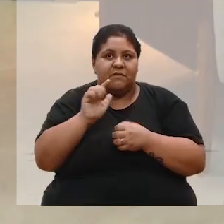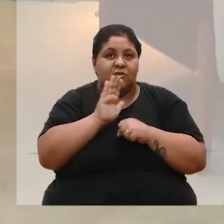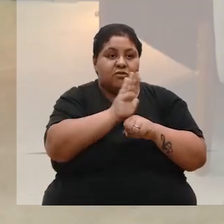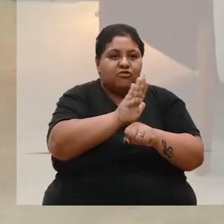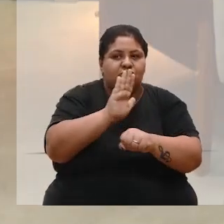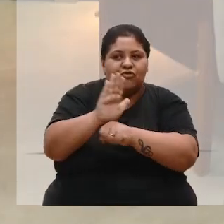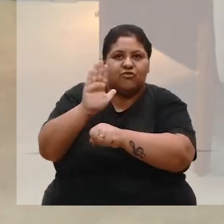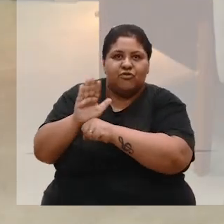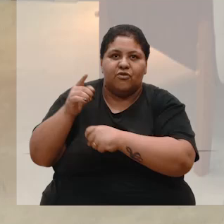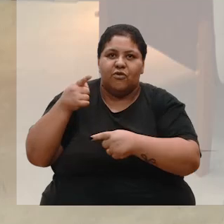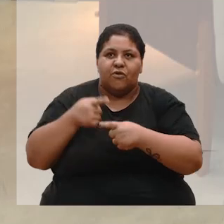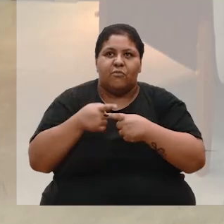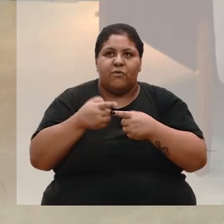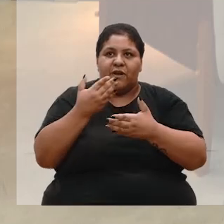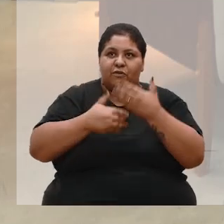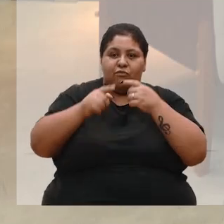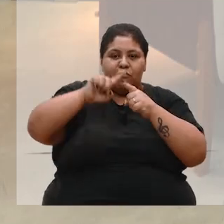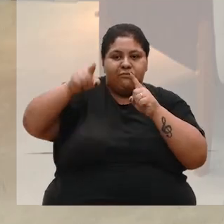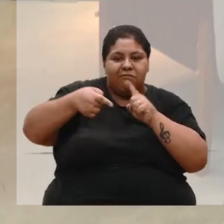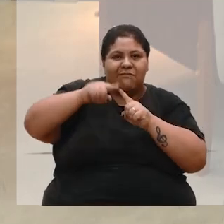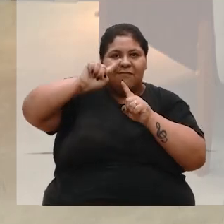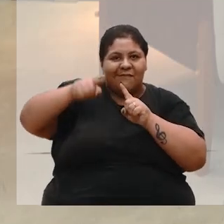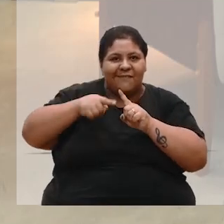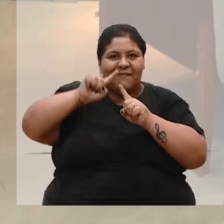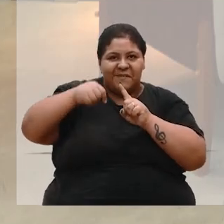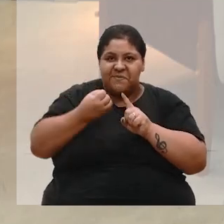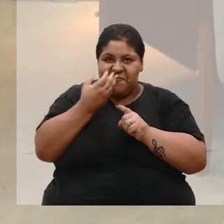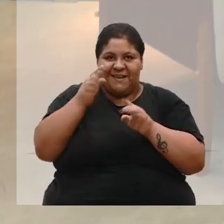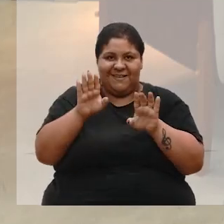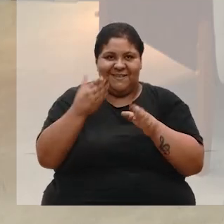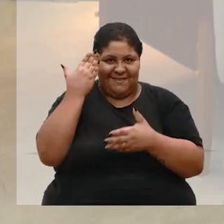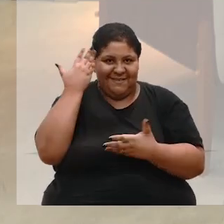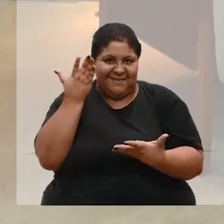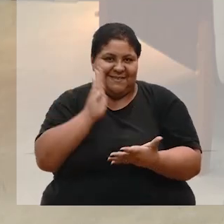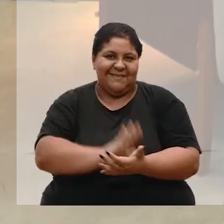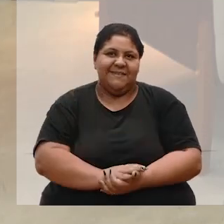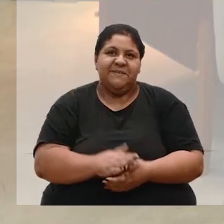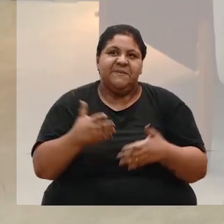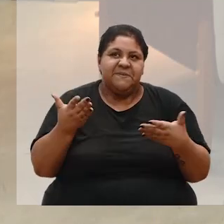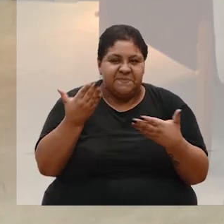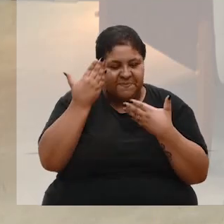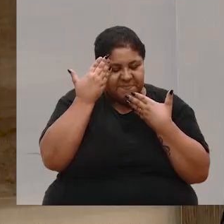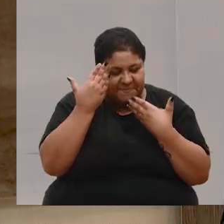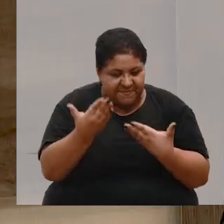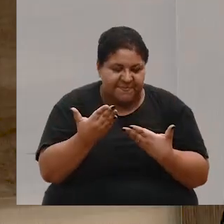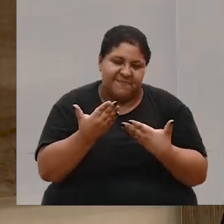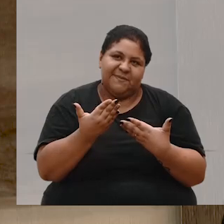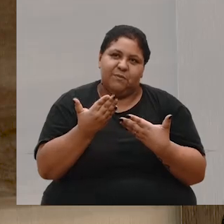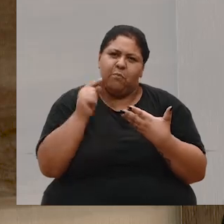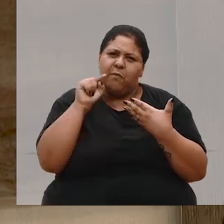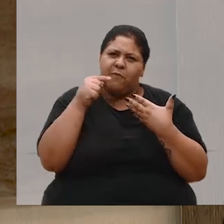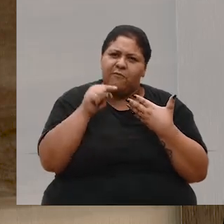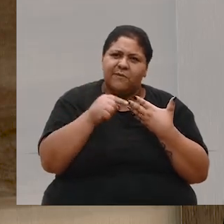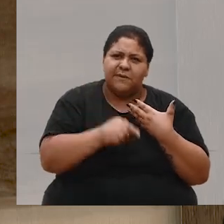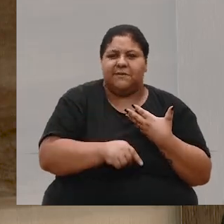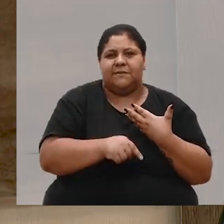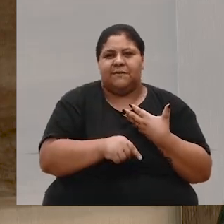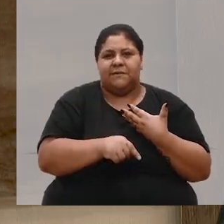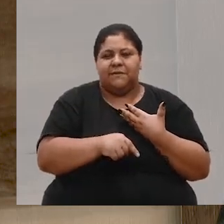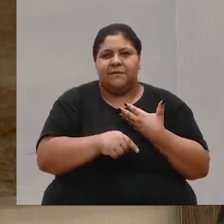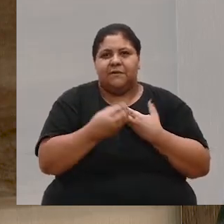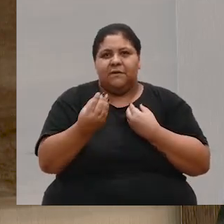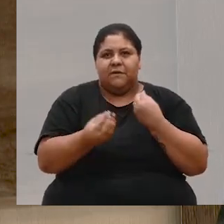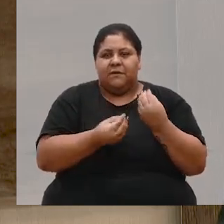pessoas, porque tudo vira uma corrente. Sim, é uma corrente do bem, né? Uhum. Então, Cléo, eu quero te agradecer imensamente, assim como na